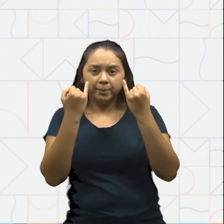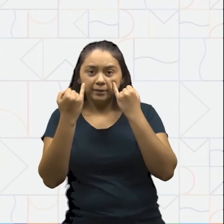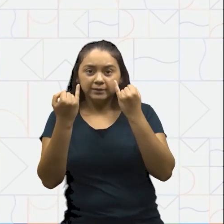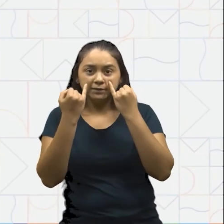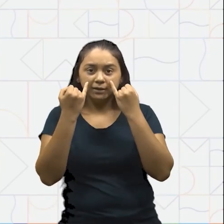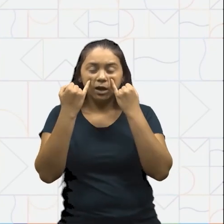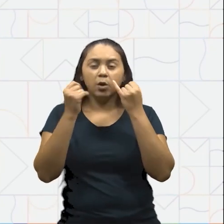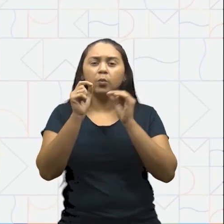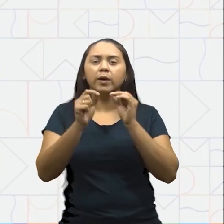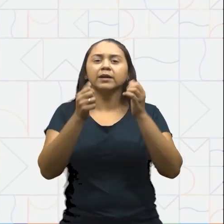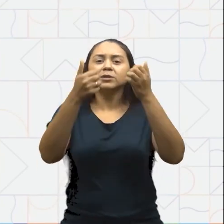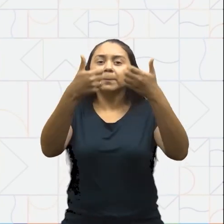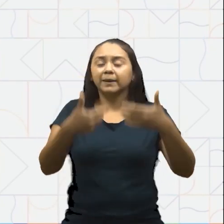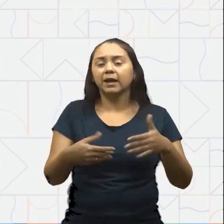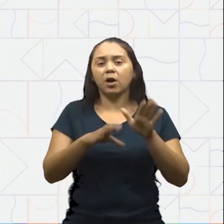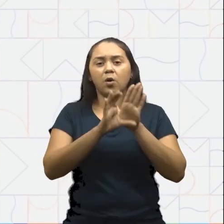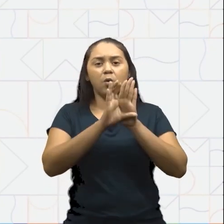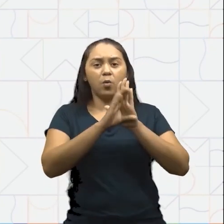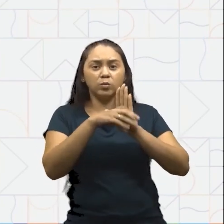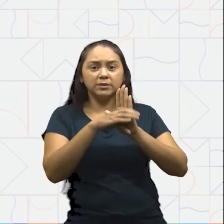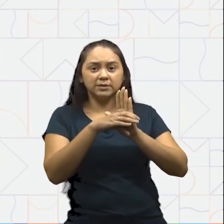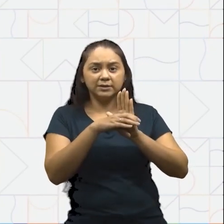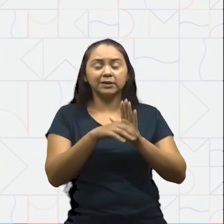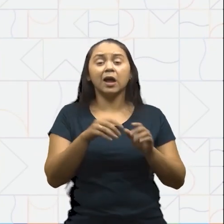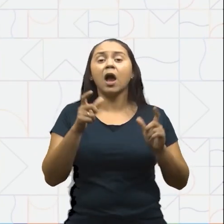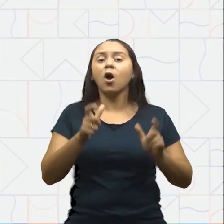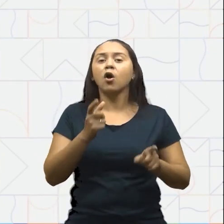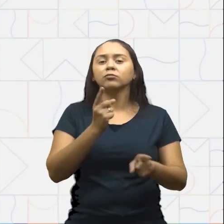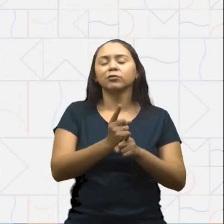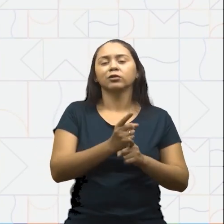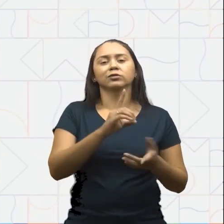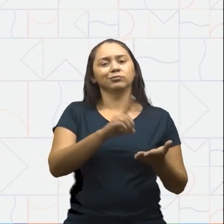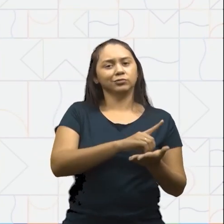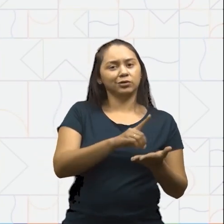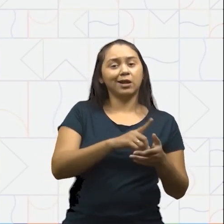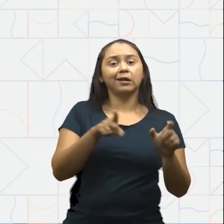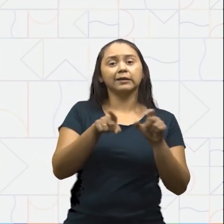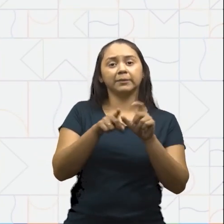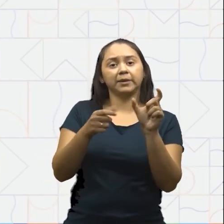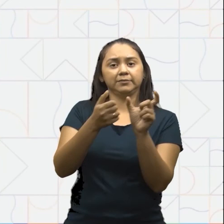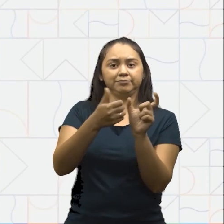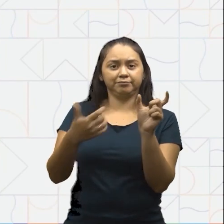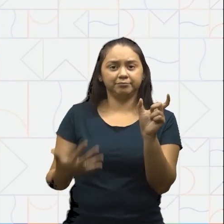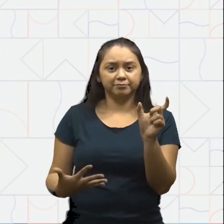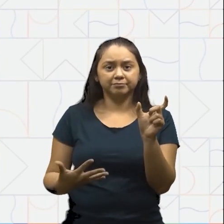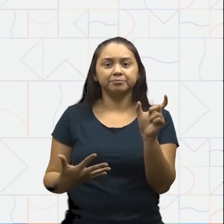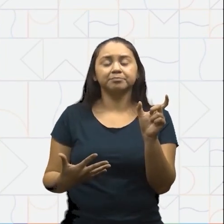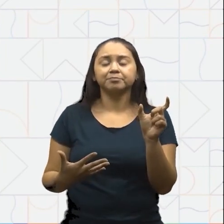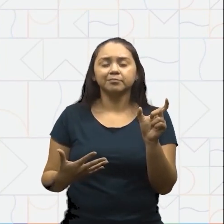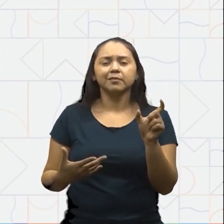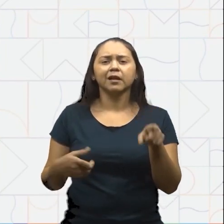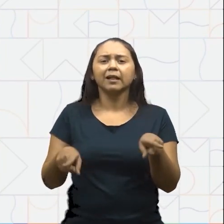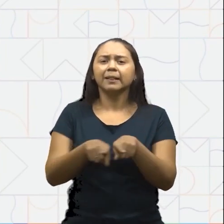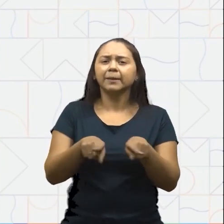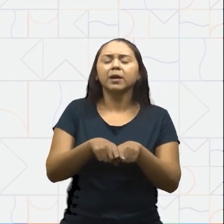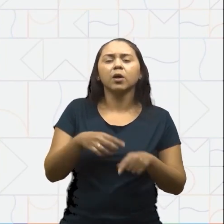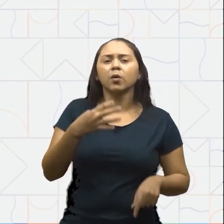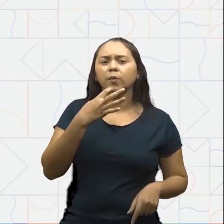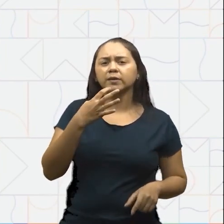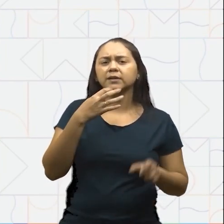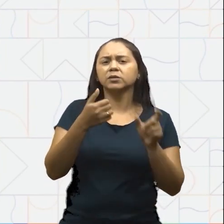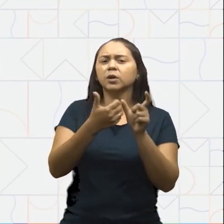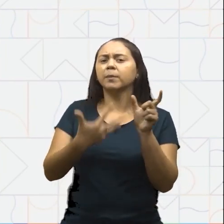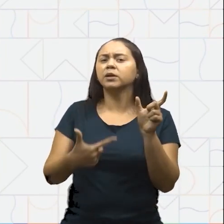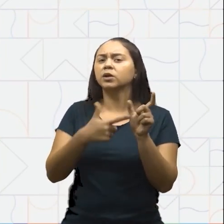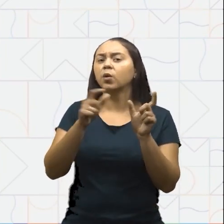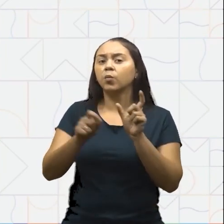destinado a explicar um conceito comumente encontrado em dicionários e enciclopédias. Conhecemos a enciclopédia, que